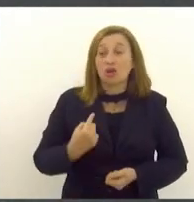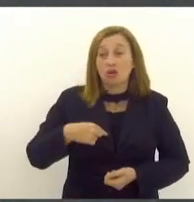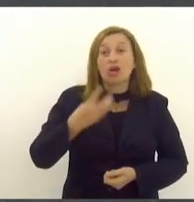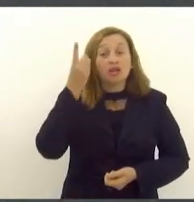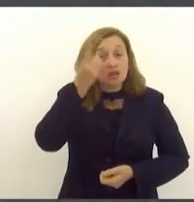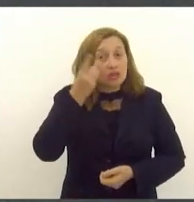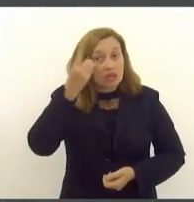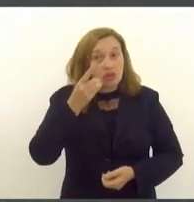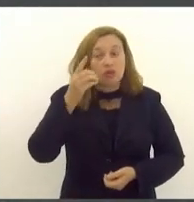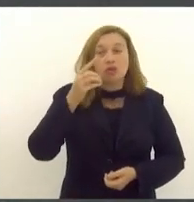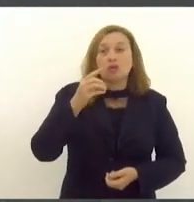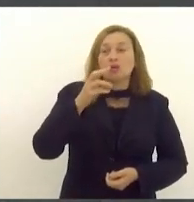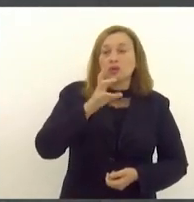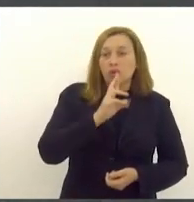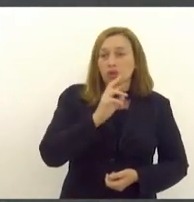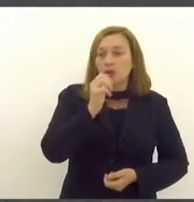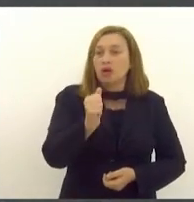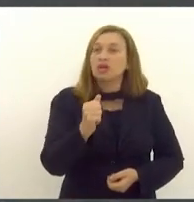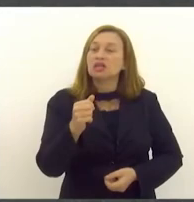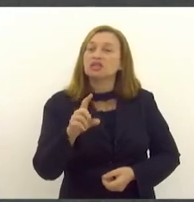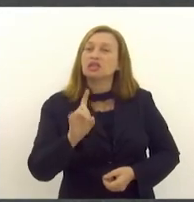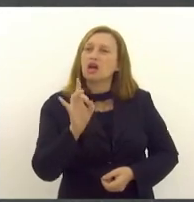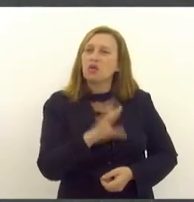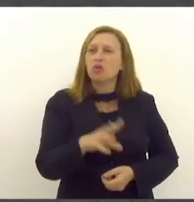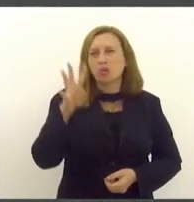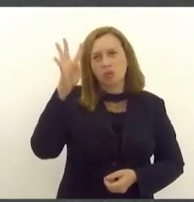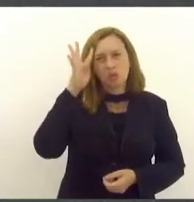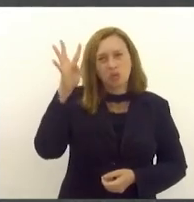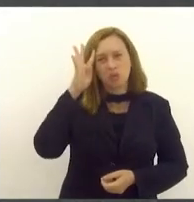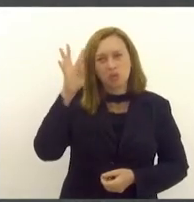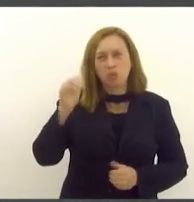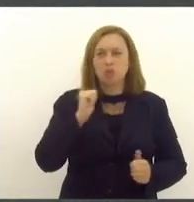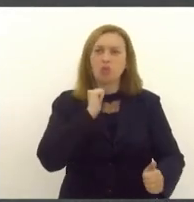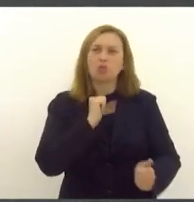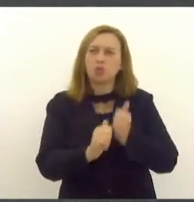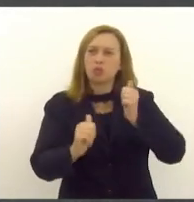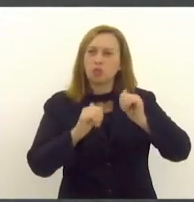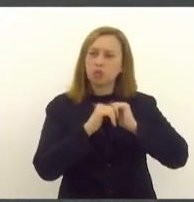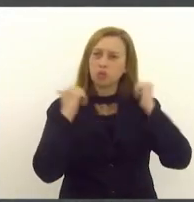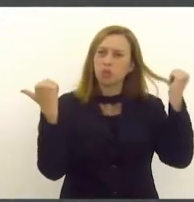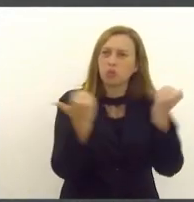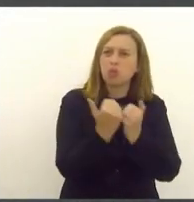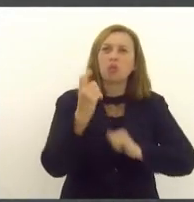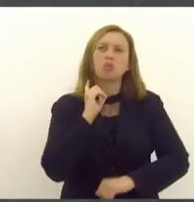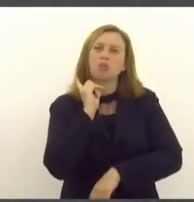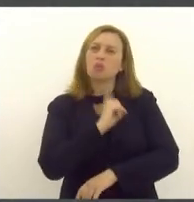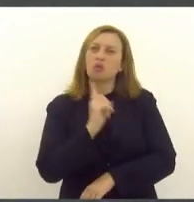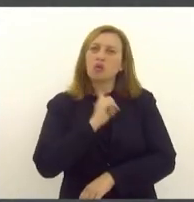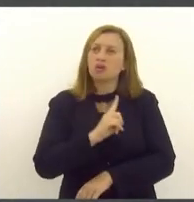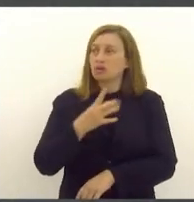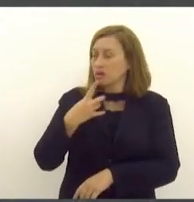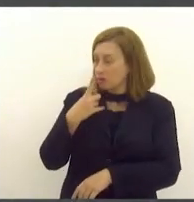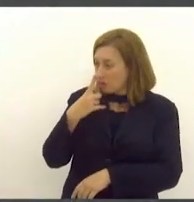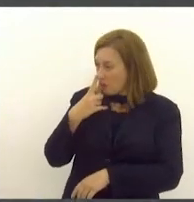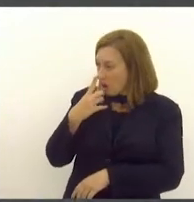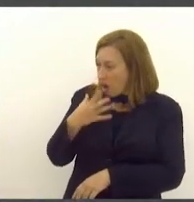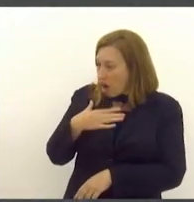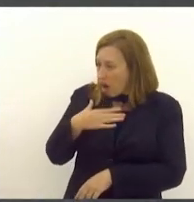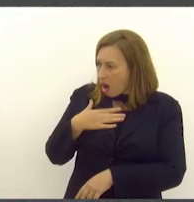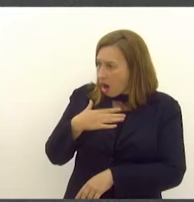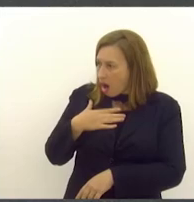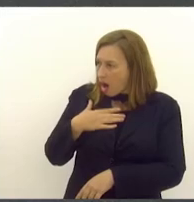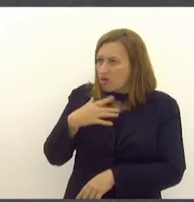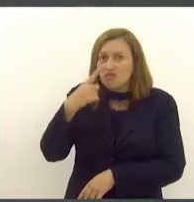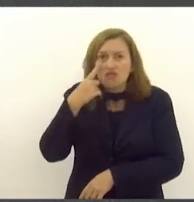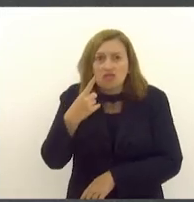o deputado Rodrigo Amorim na última quarta-feira no jogo do Flamengo e o que a gente viu foi uma barbárie eu fiquei envergonhado com uma